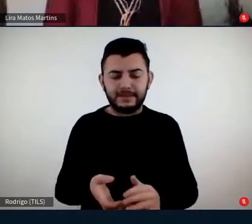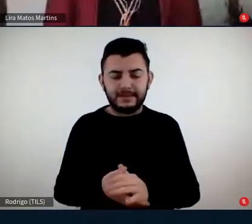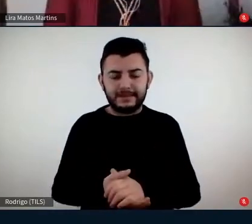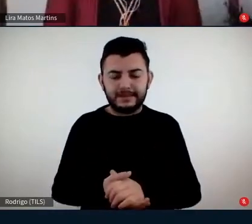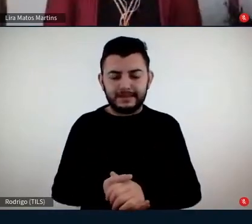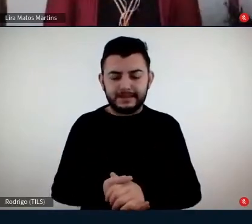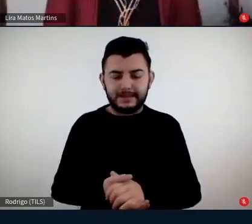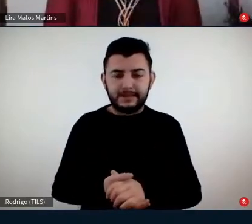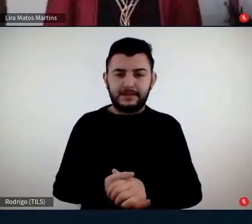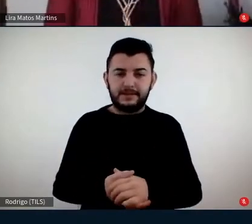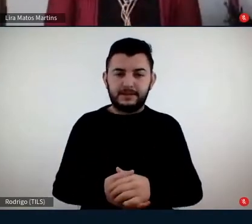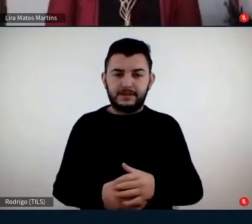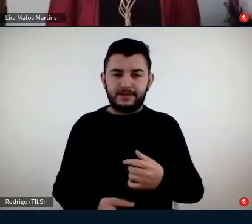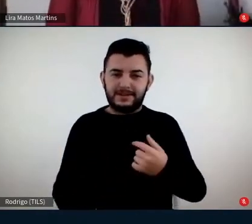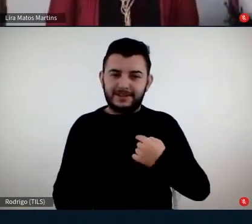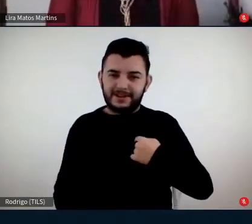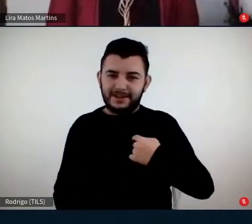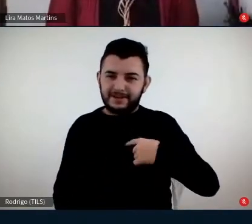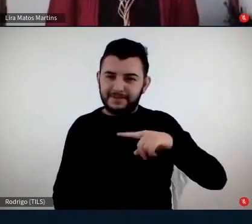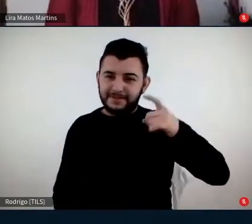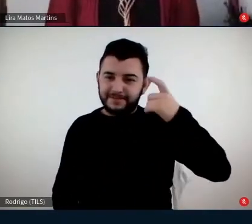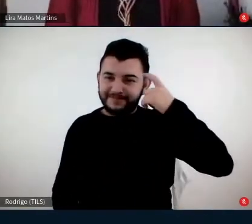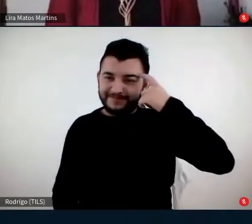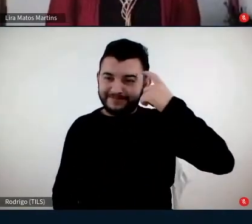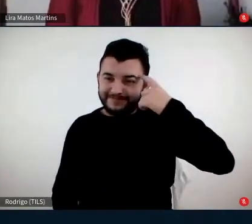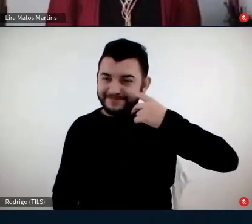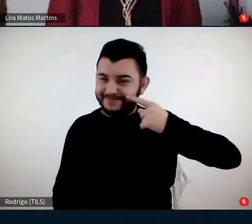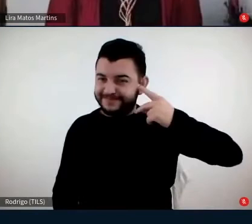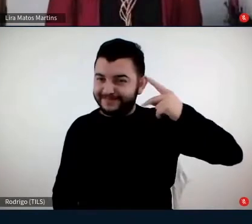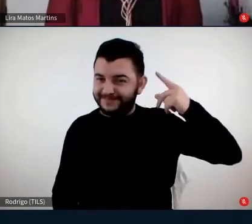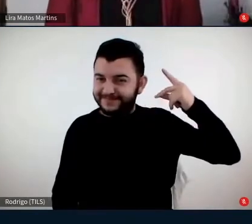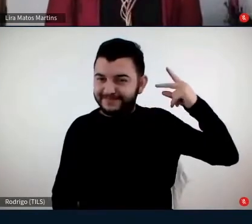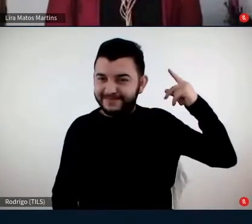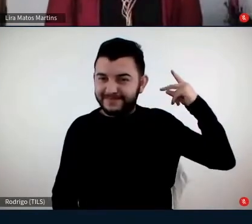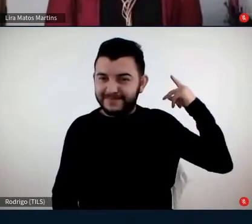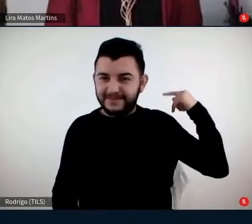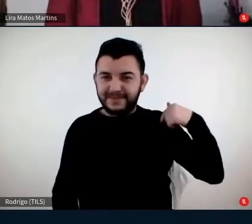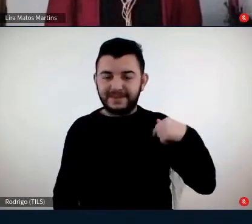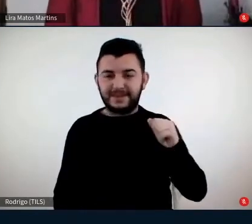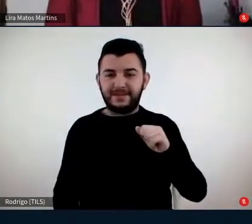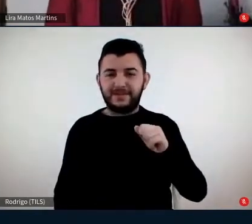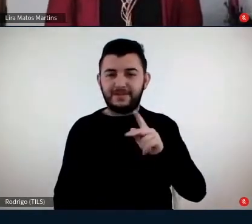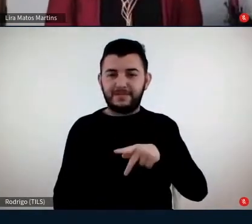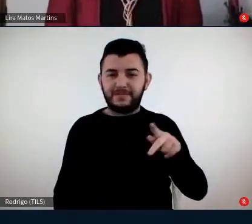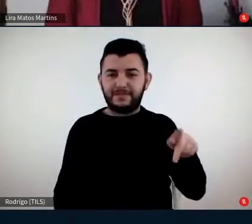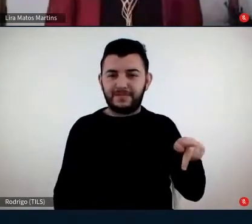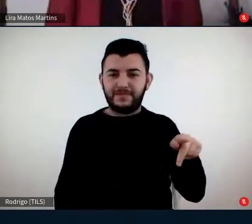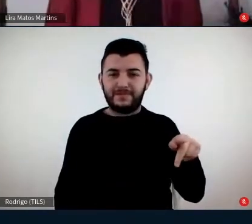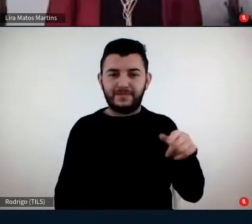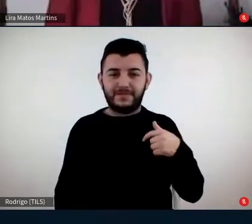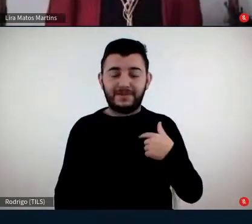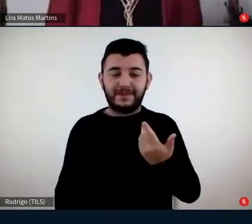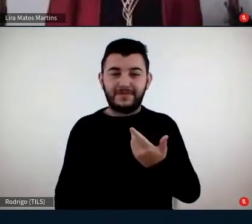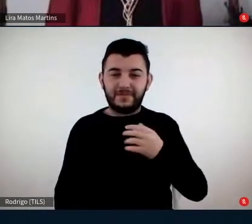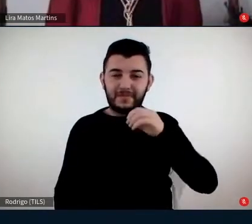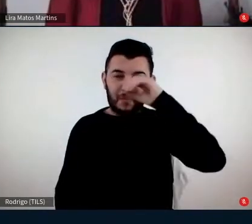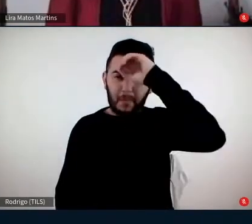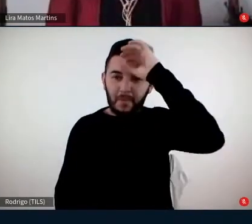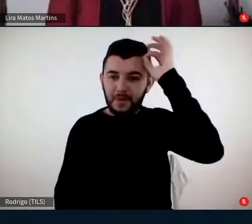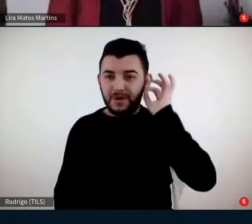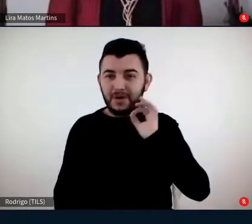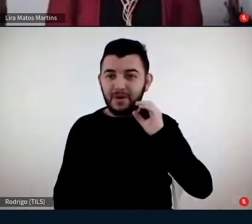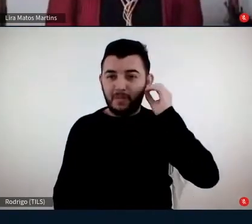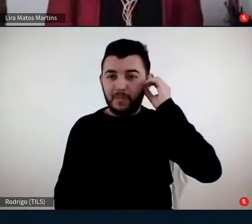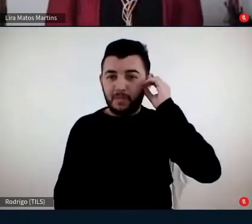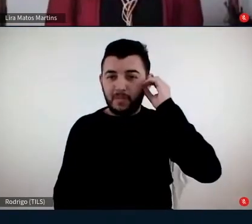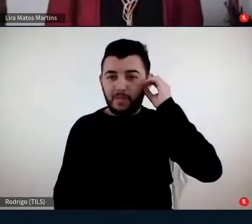pensando lá de quando eu era formador, né? De quando eu conhecia quase nada do que eu conheço hoje, né?